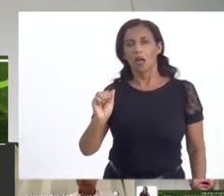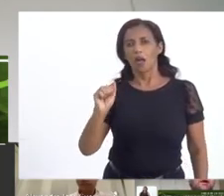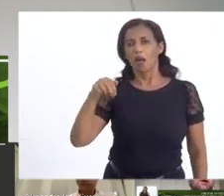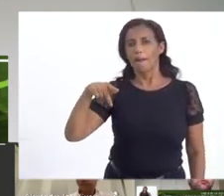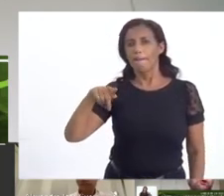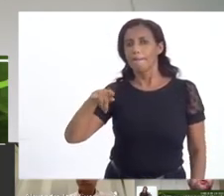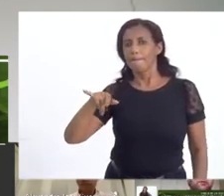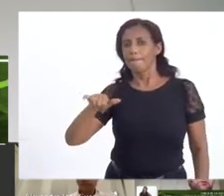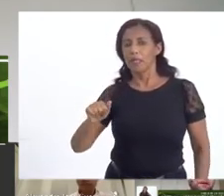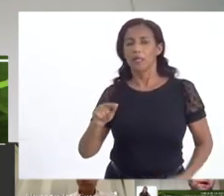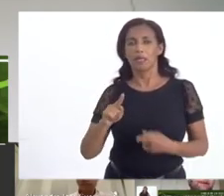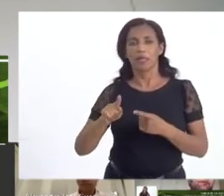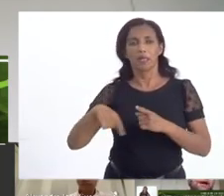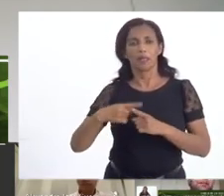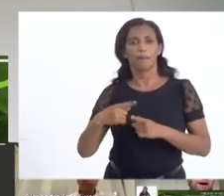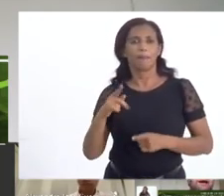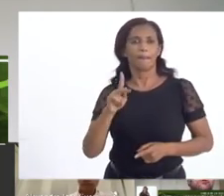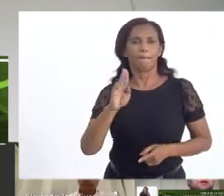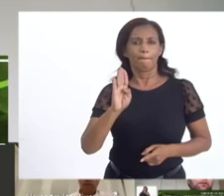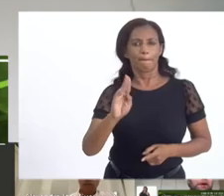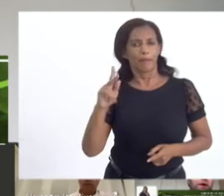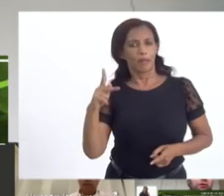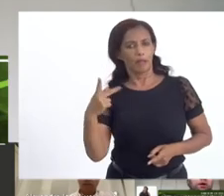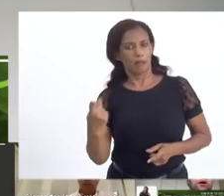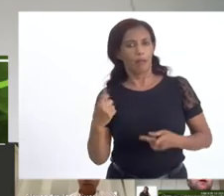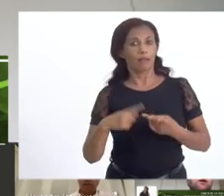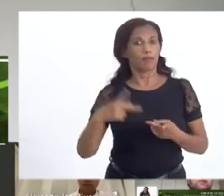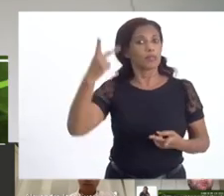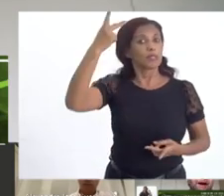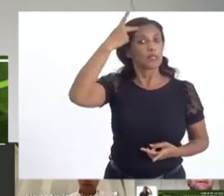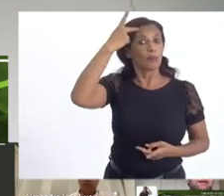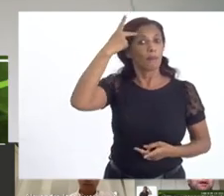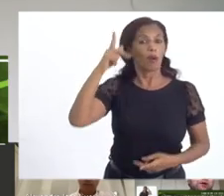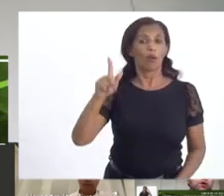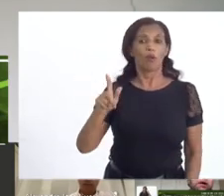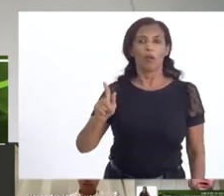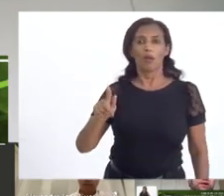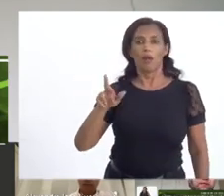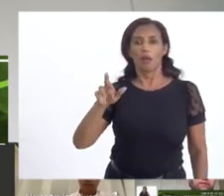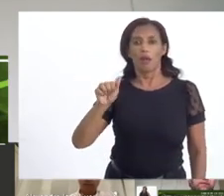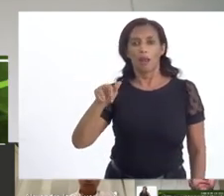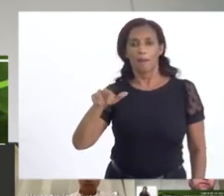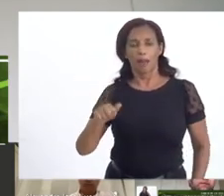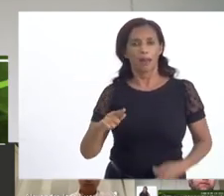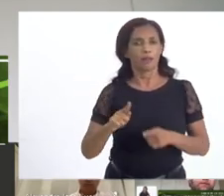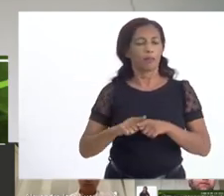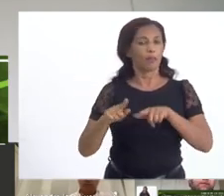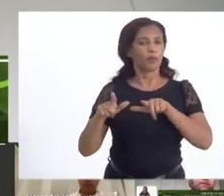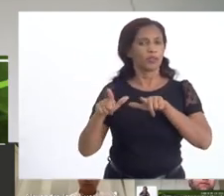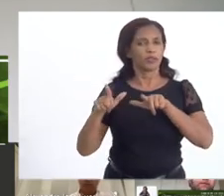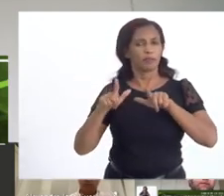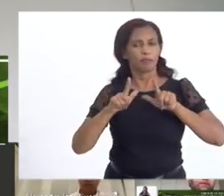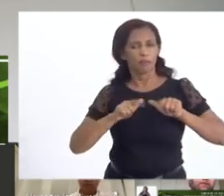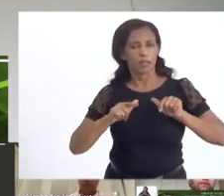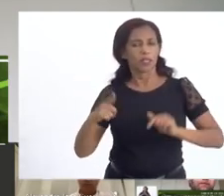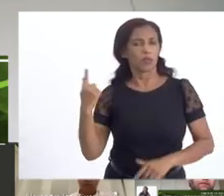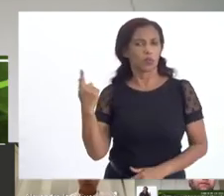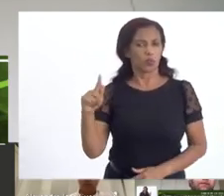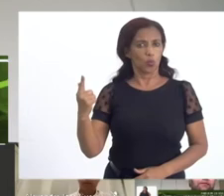Horizonte. Depois vamos para Gramado e São Paulo e Brasília e Goiânia. Esses foram os